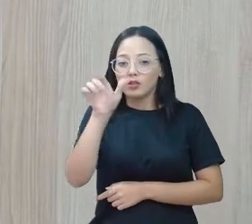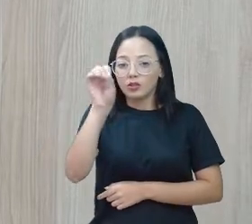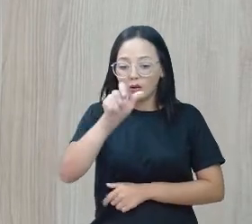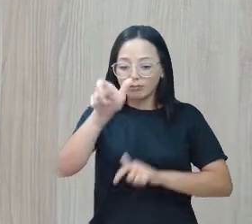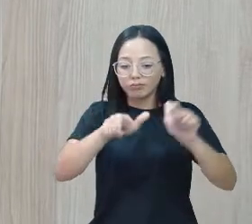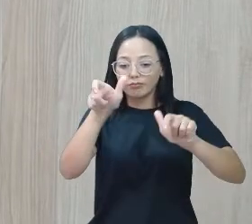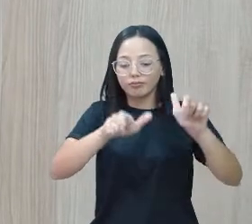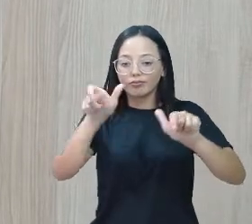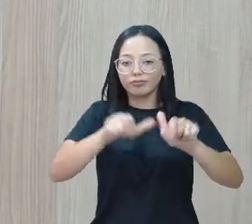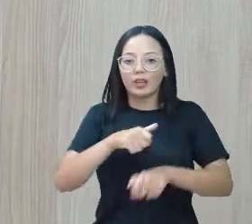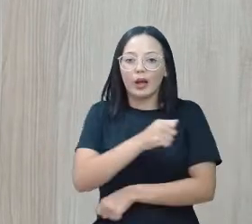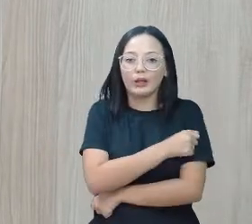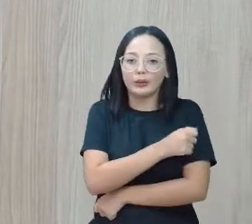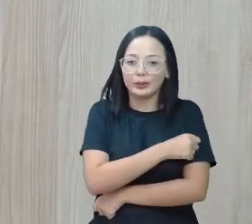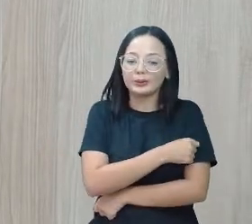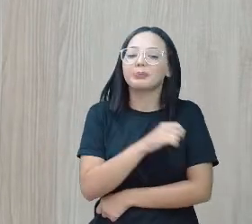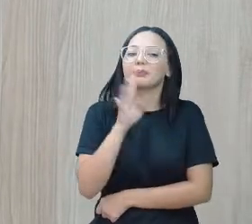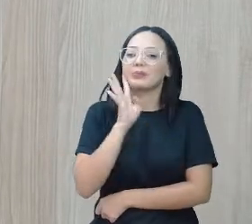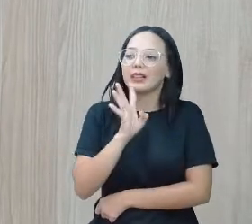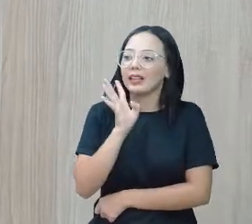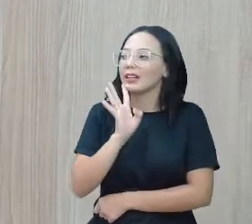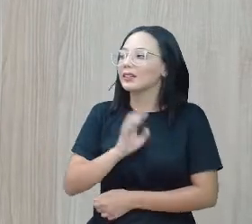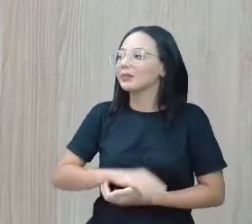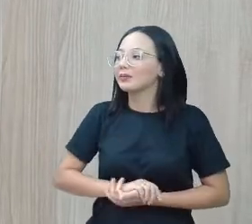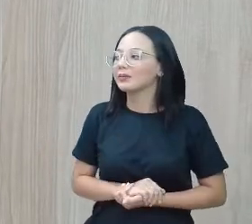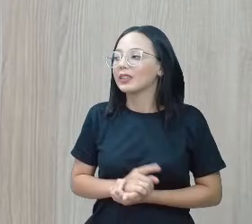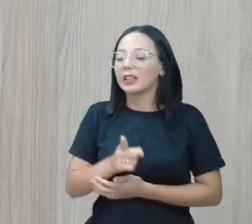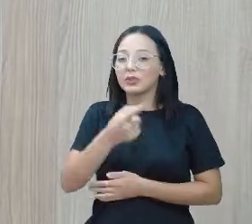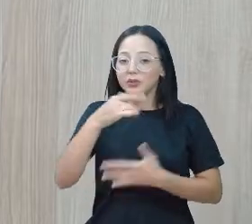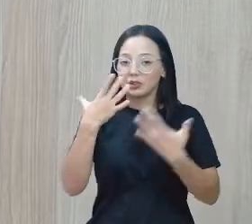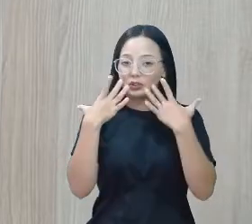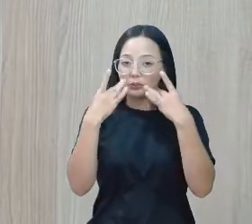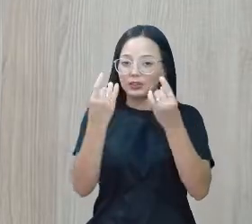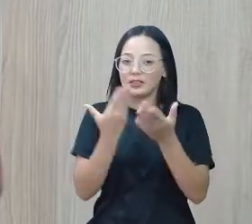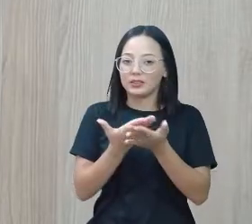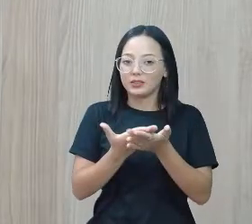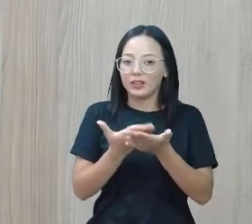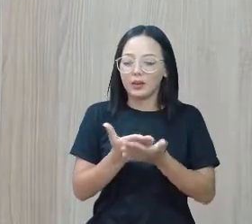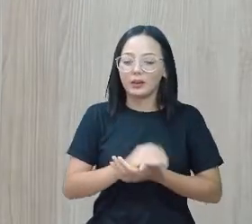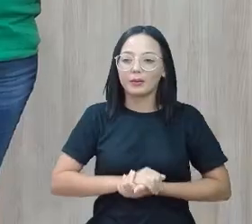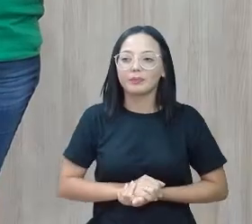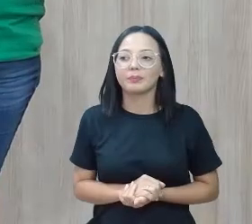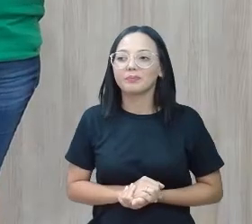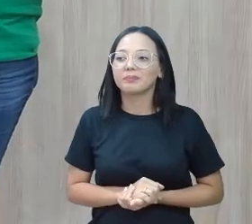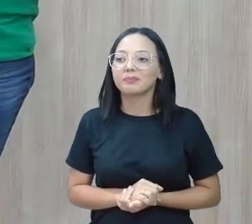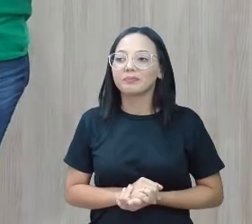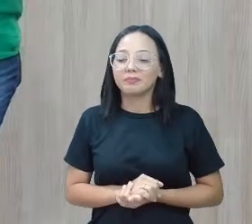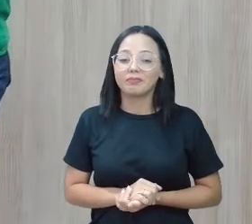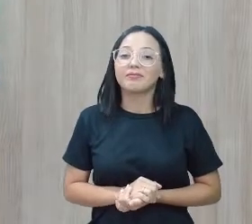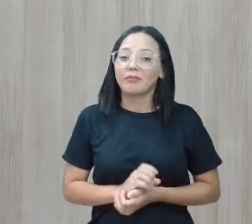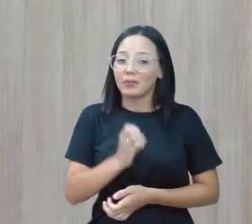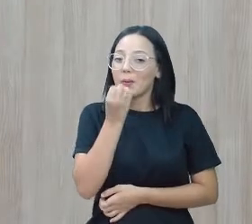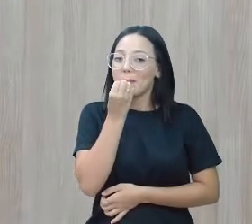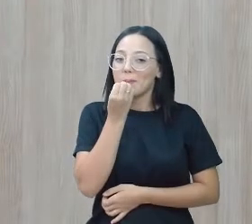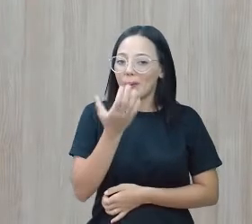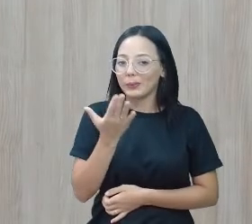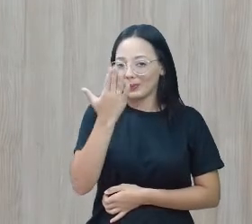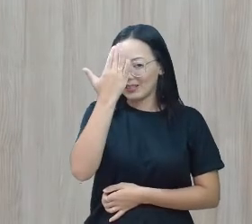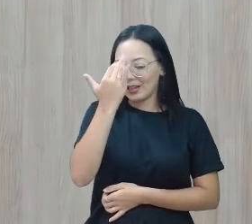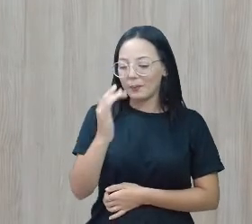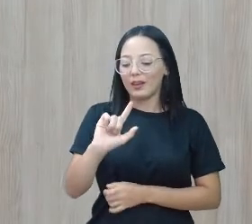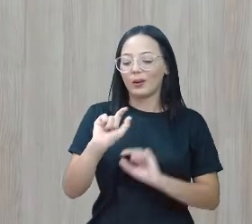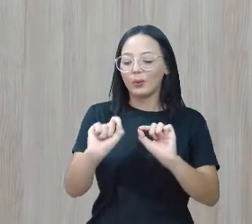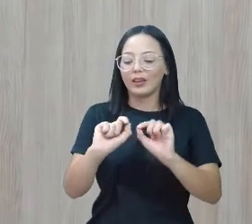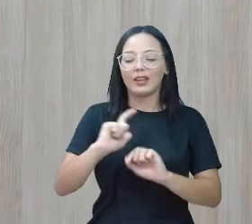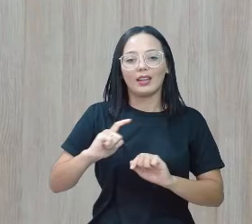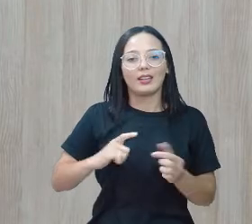tem muita gente aqui. Isso é muito legal. Então, prestem atenção na aula, gente. Então, pessoal, é muito bom saber que nós temos